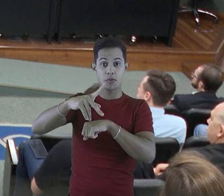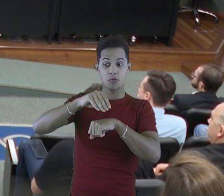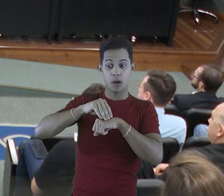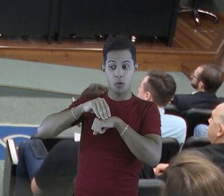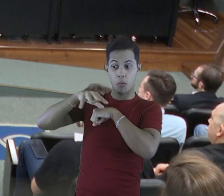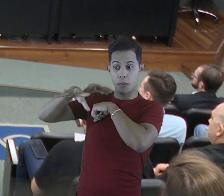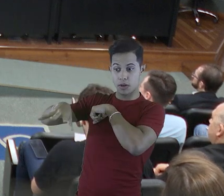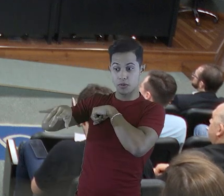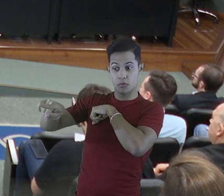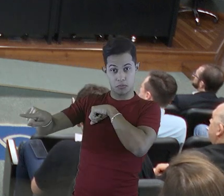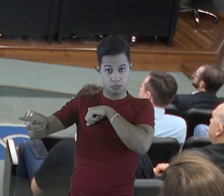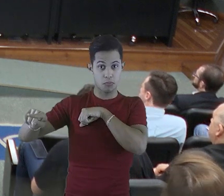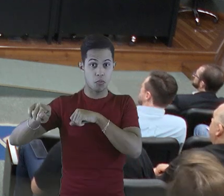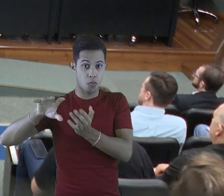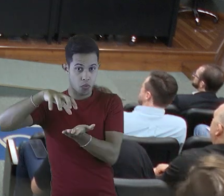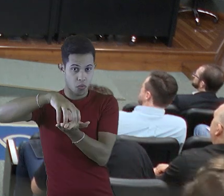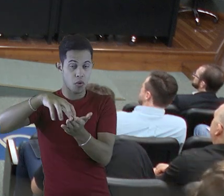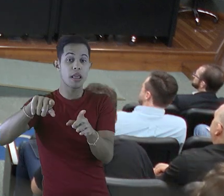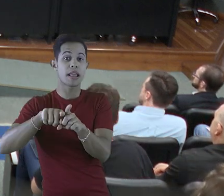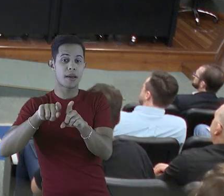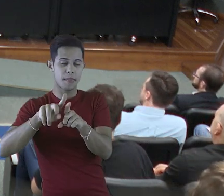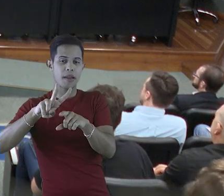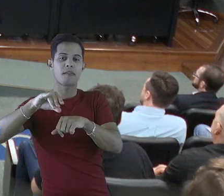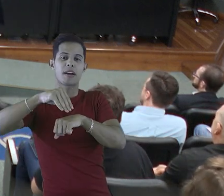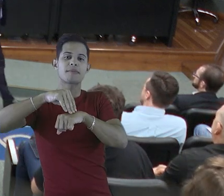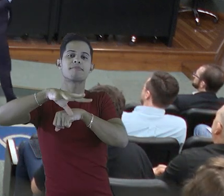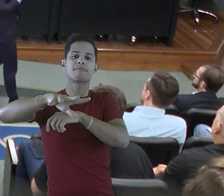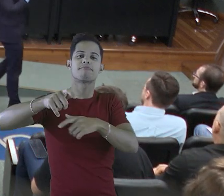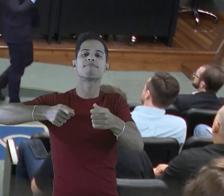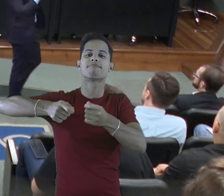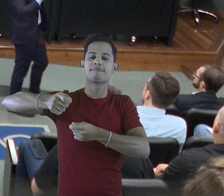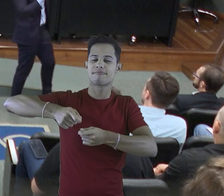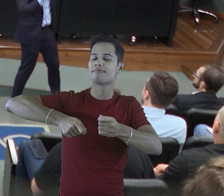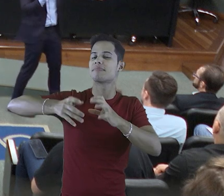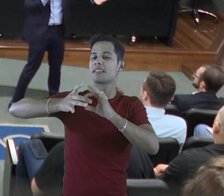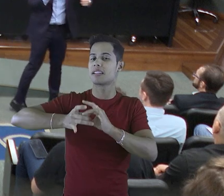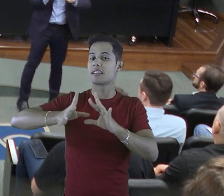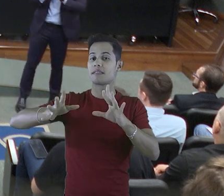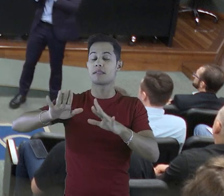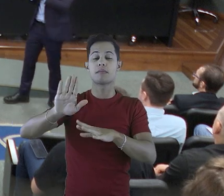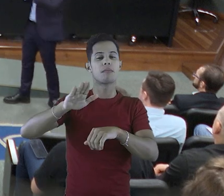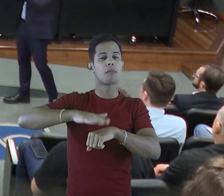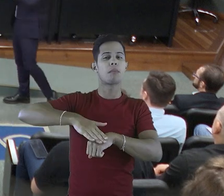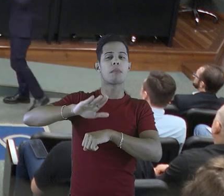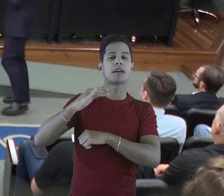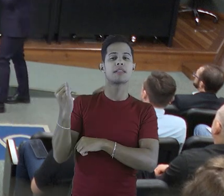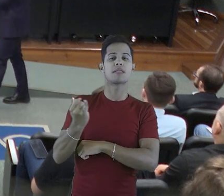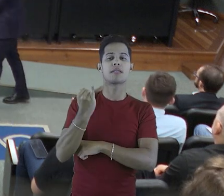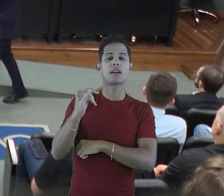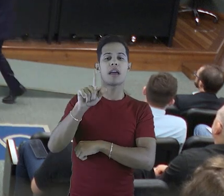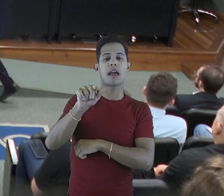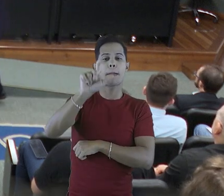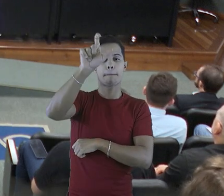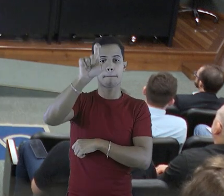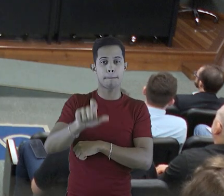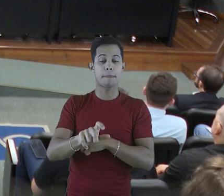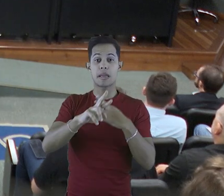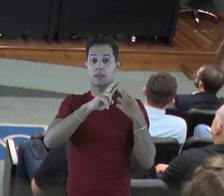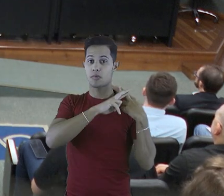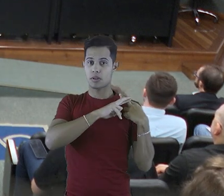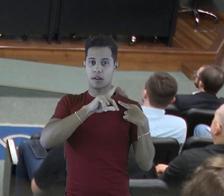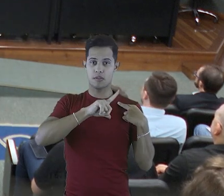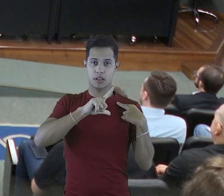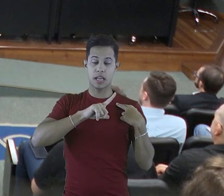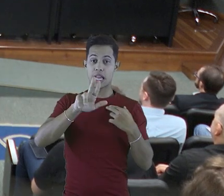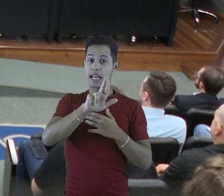Então, você compartilhou, ele também controla aquele dado a partir daquele momento. Mas o mais importante é o